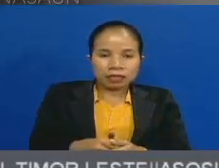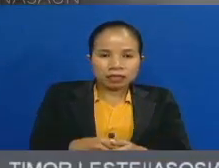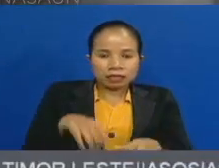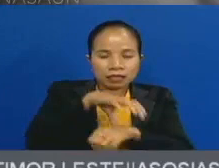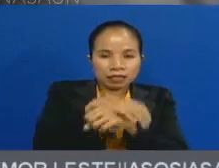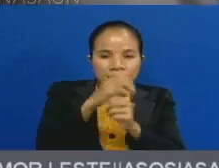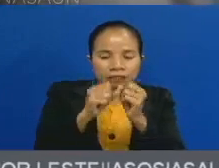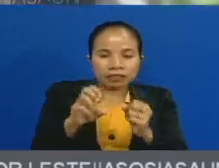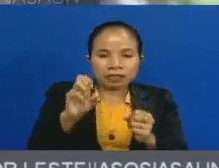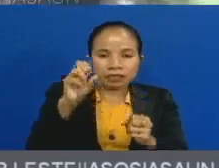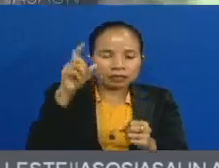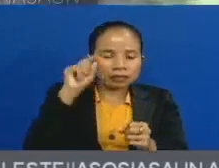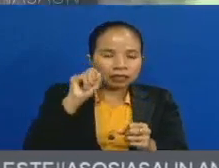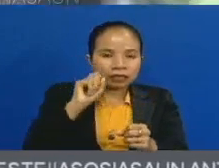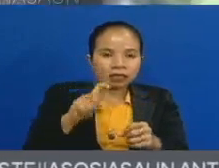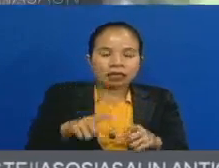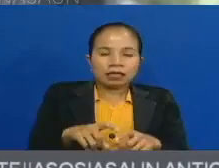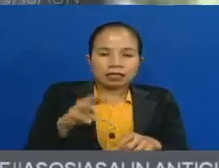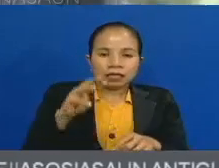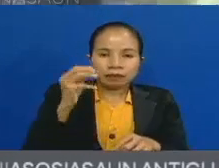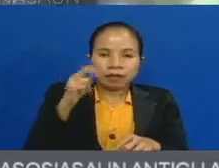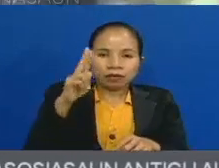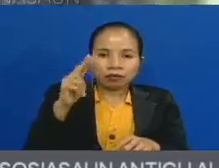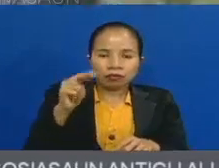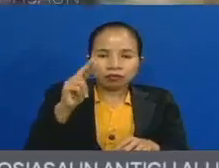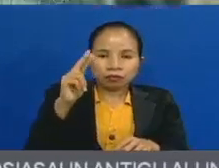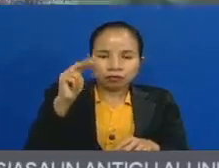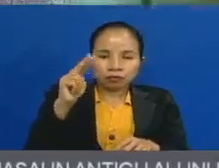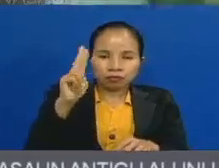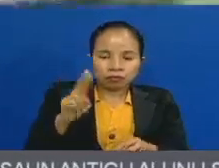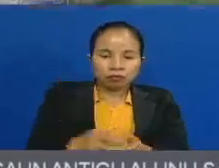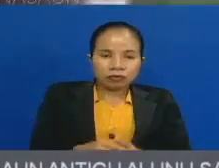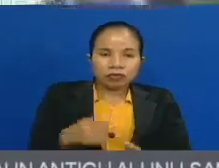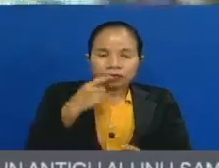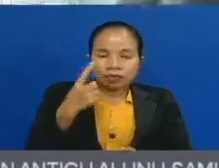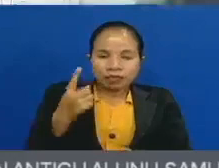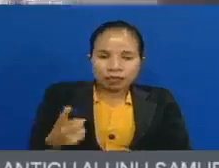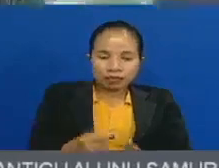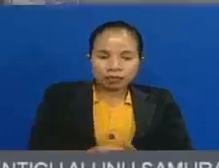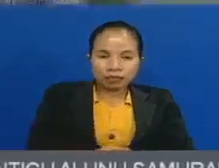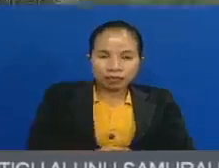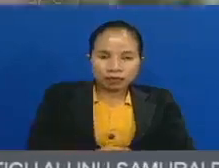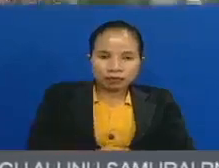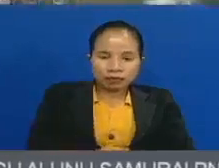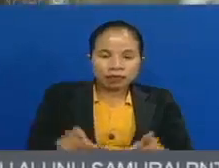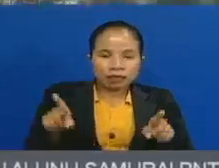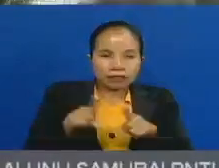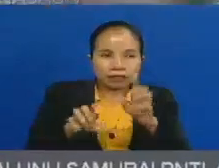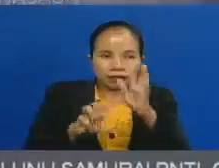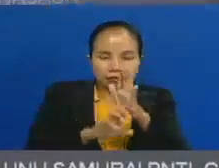cartia mahuno, mai bem nia bele lidera funo. Ne significa que está hanesan figura e